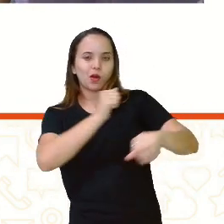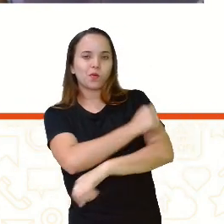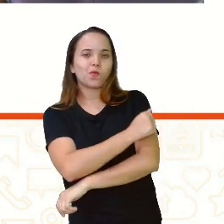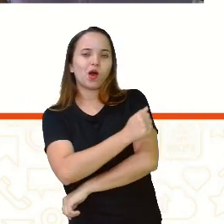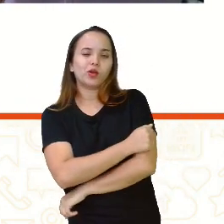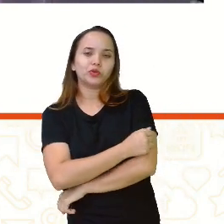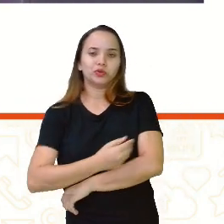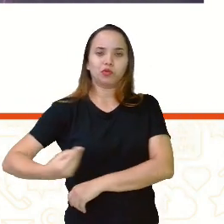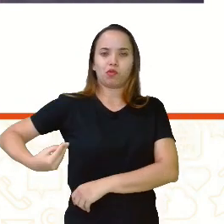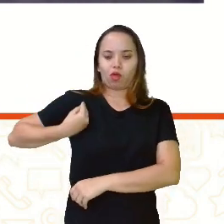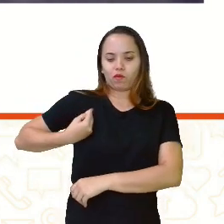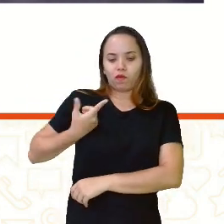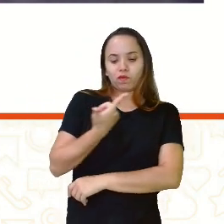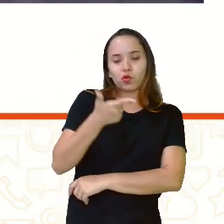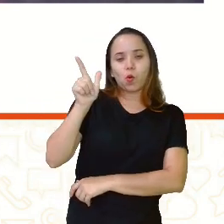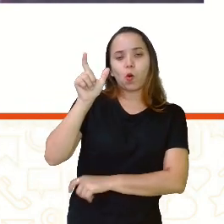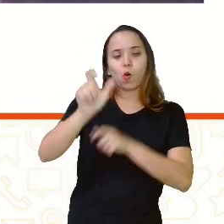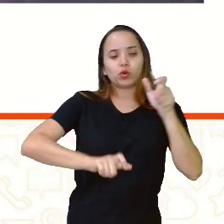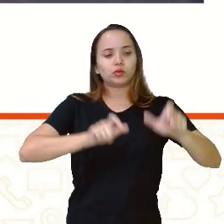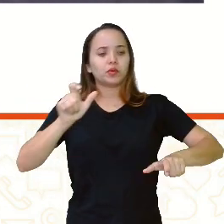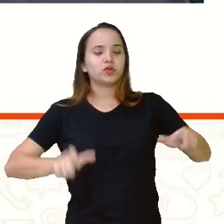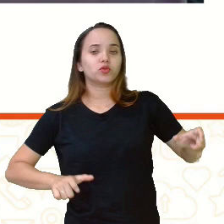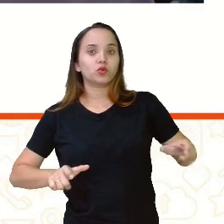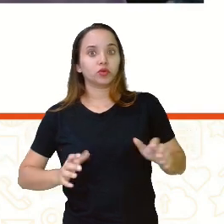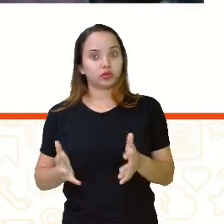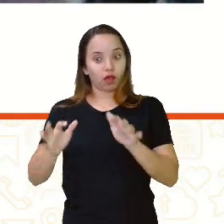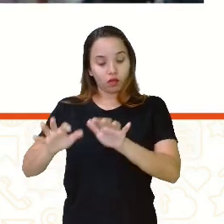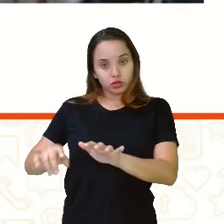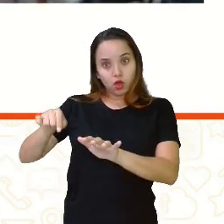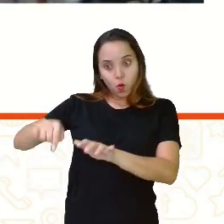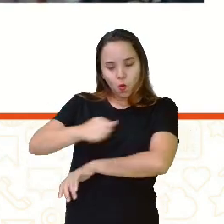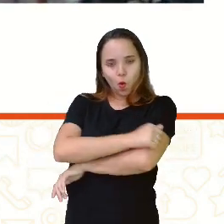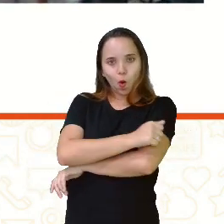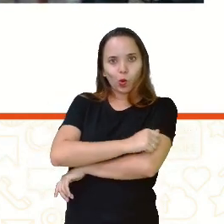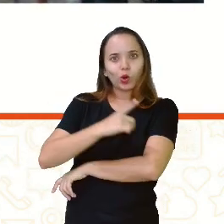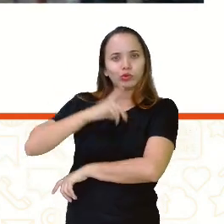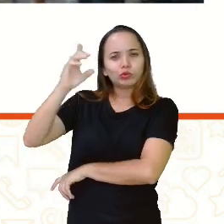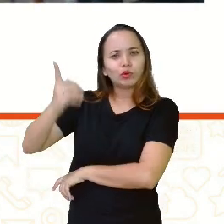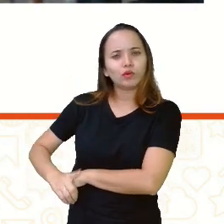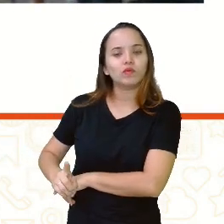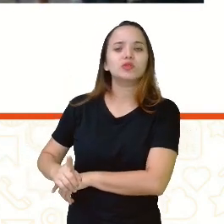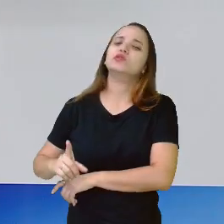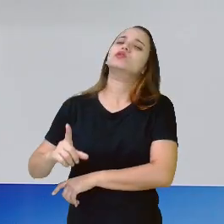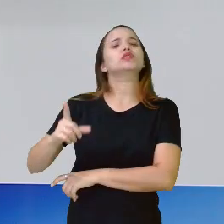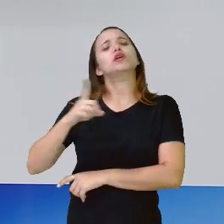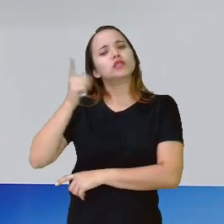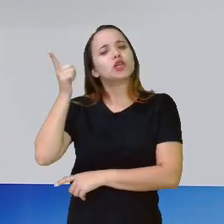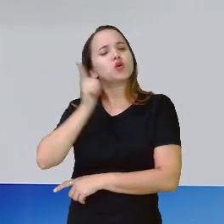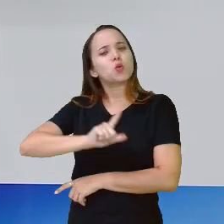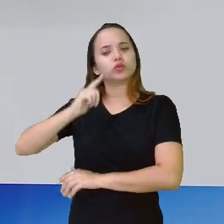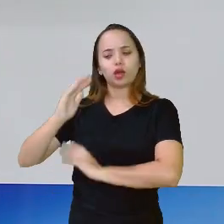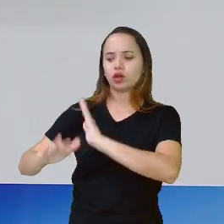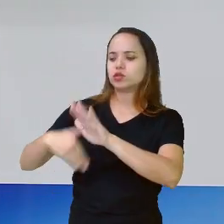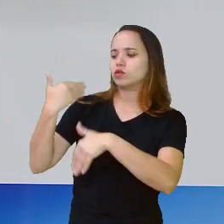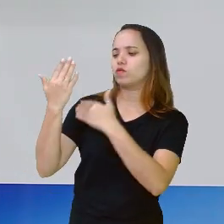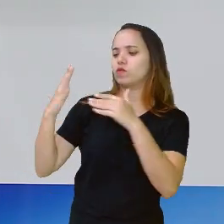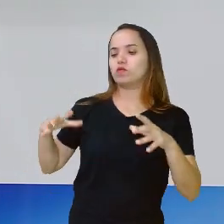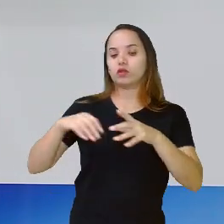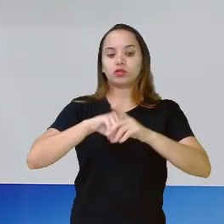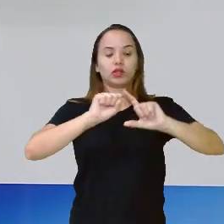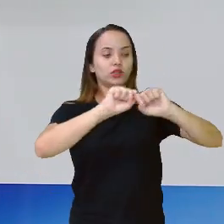permitindo que ele se desenvolva como parte integrante da sociedade. Não só da